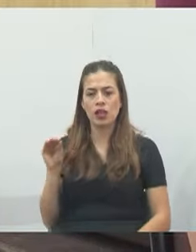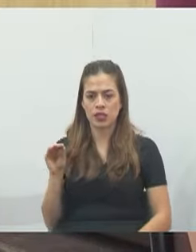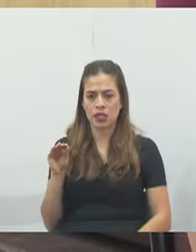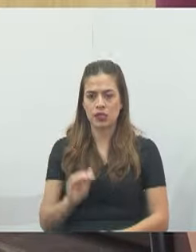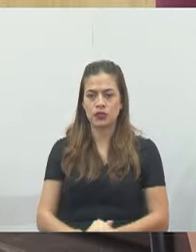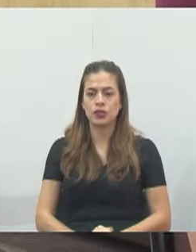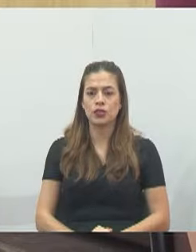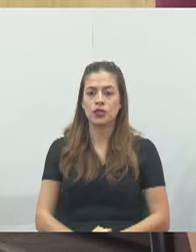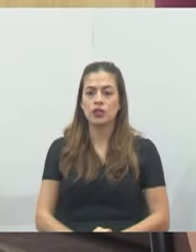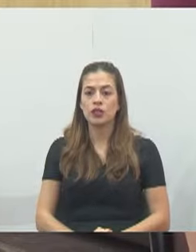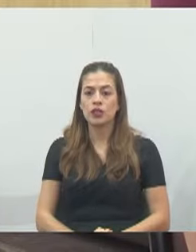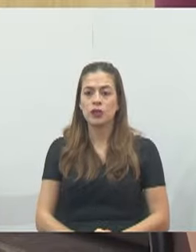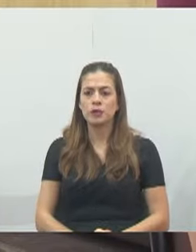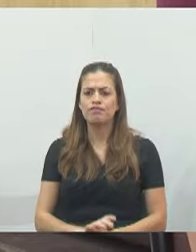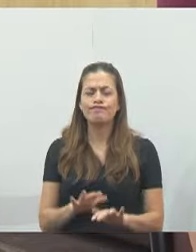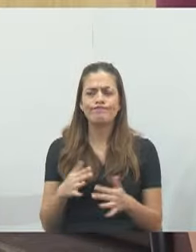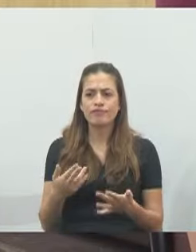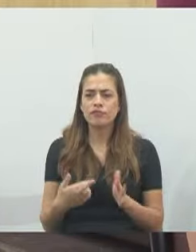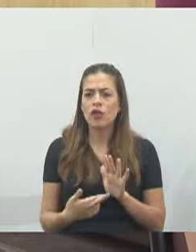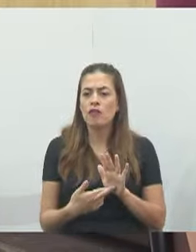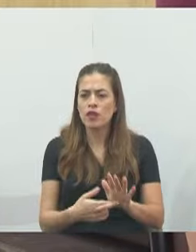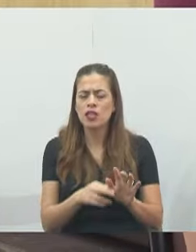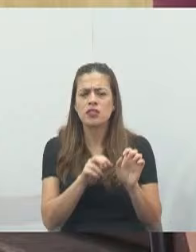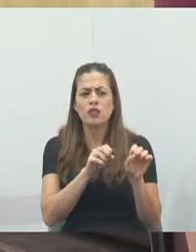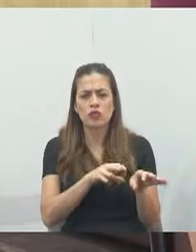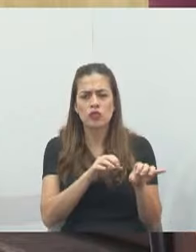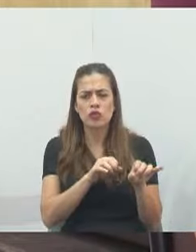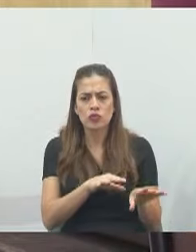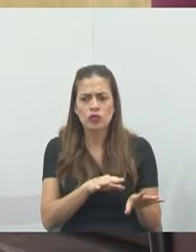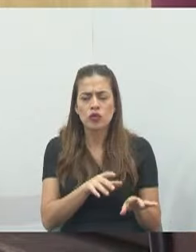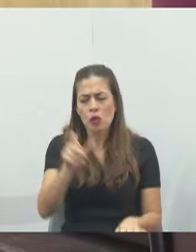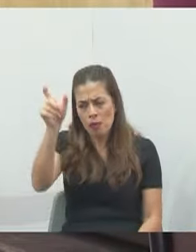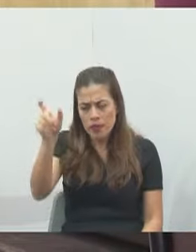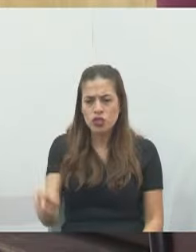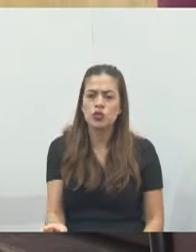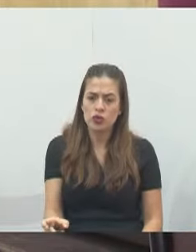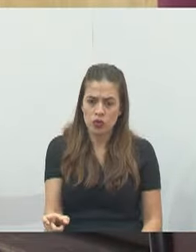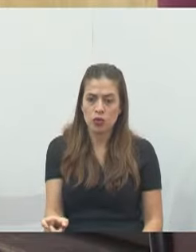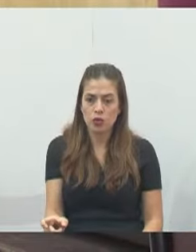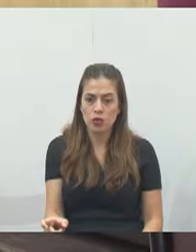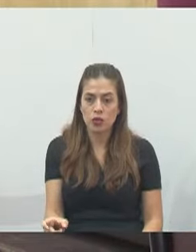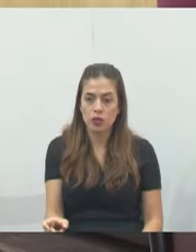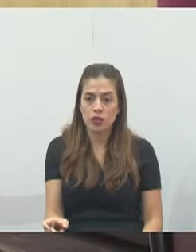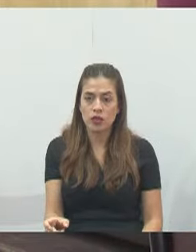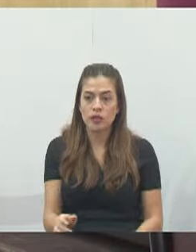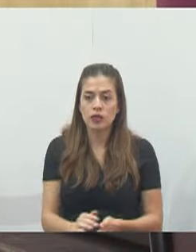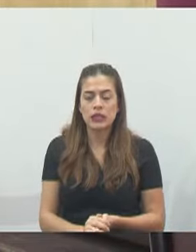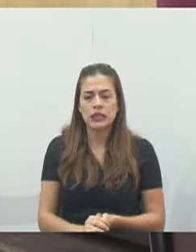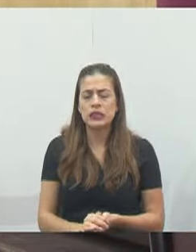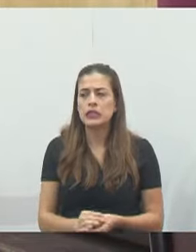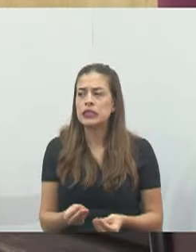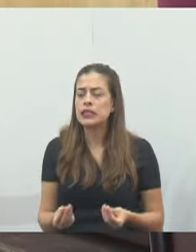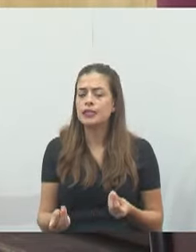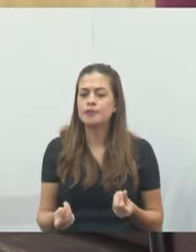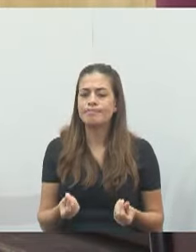adolescente. Ele foi uma referência como educador, como pessoa, como